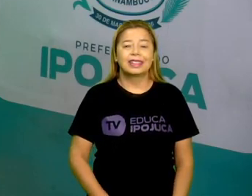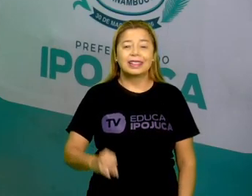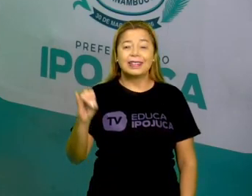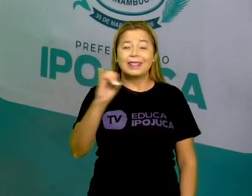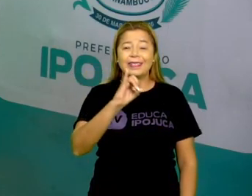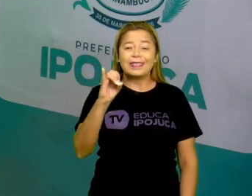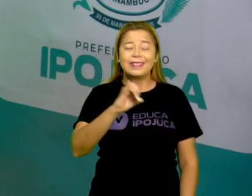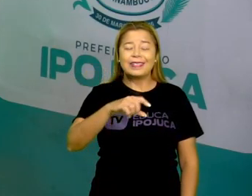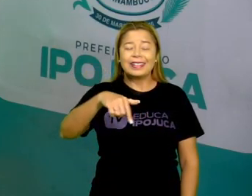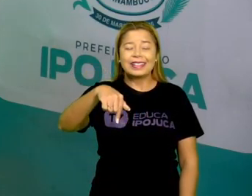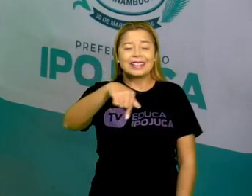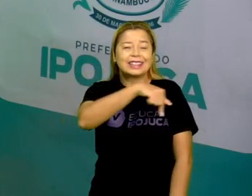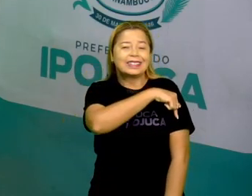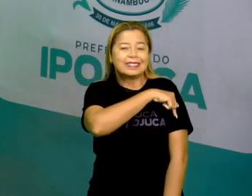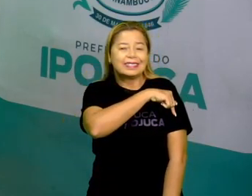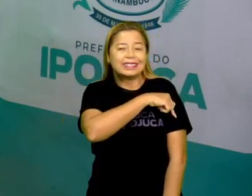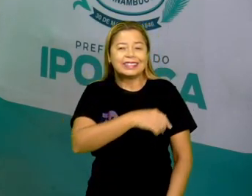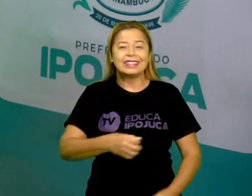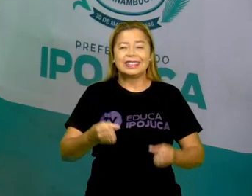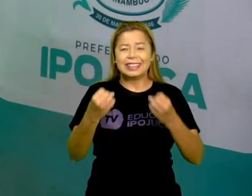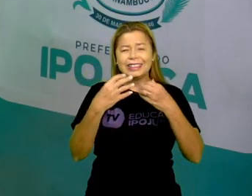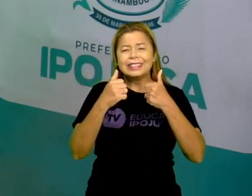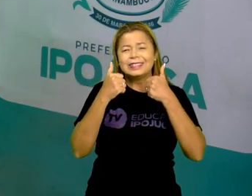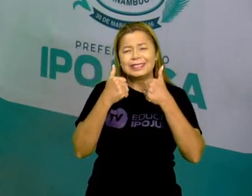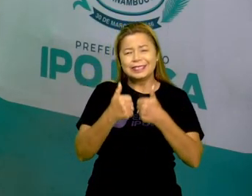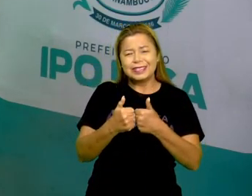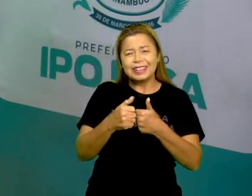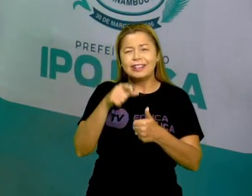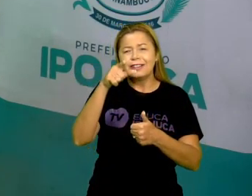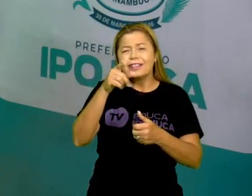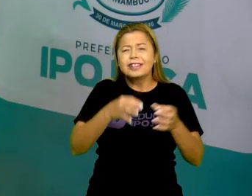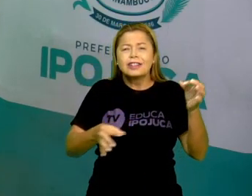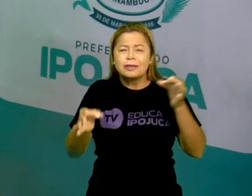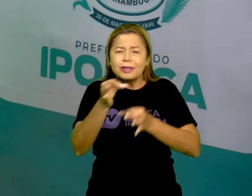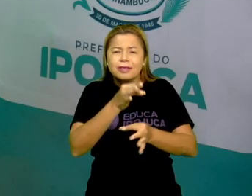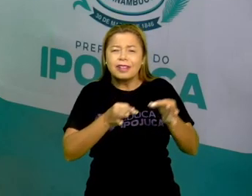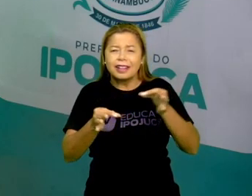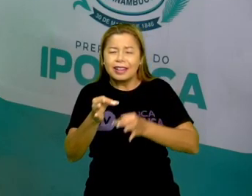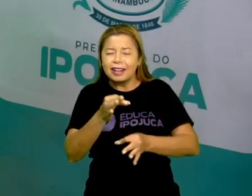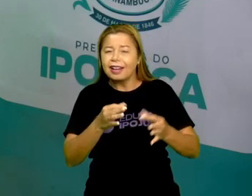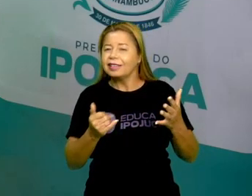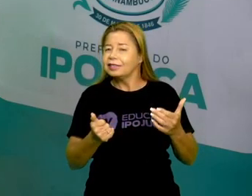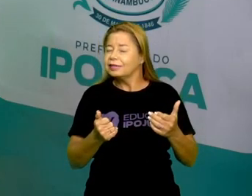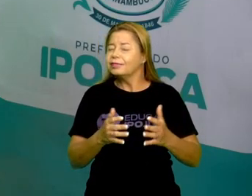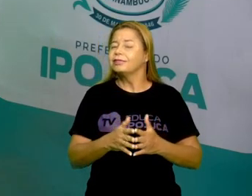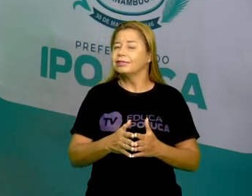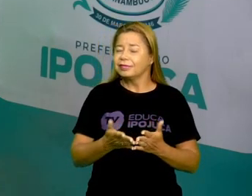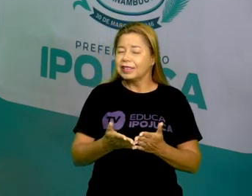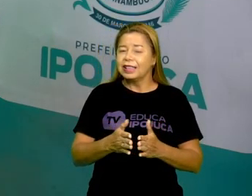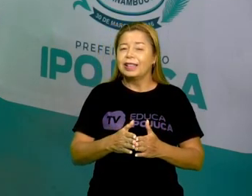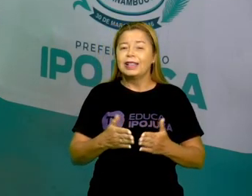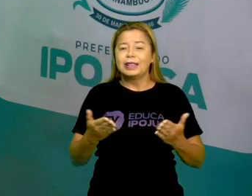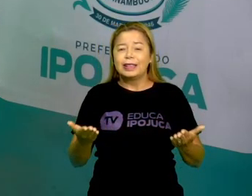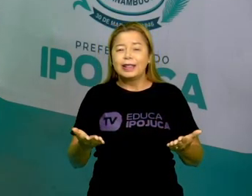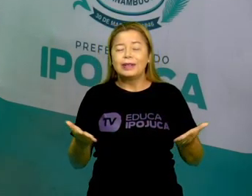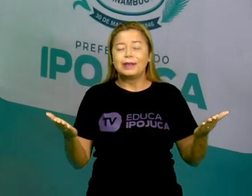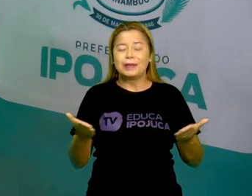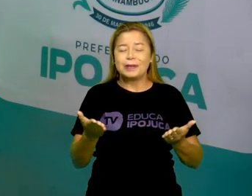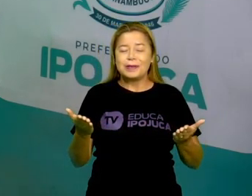Olá, sétimo ano. E aí, todo mundo preparado? Preparada? Pois é, mais uma aula